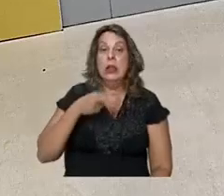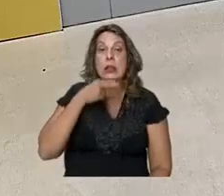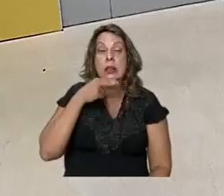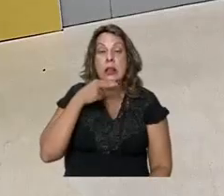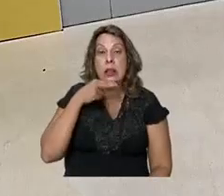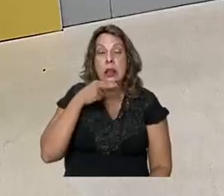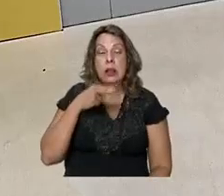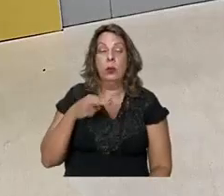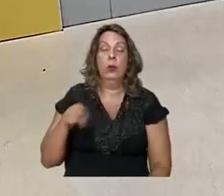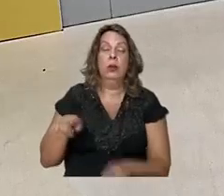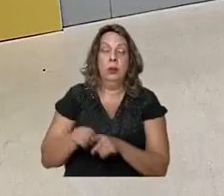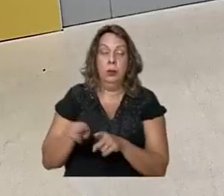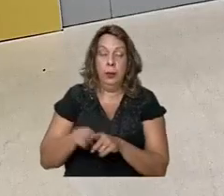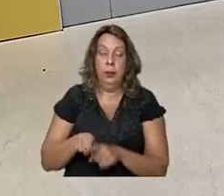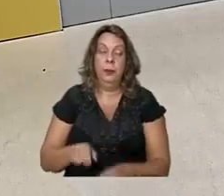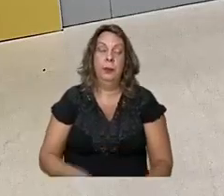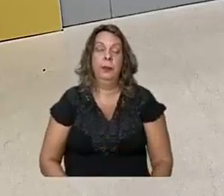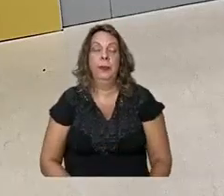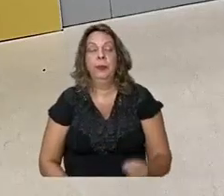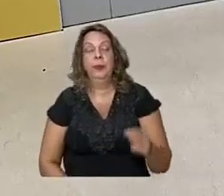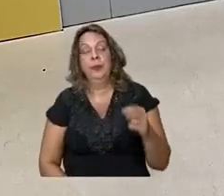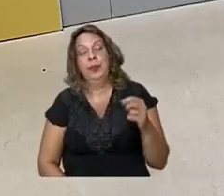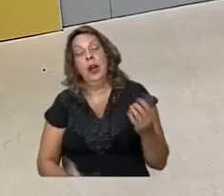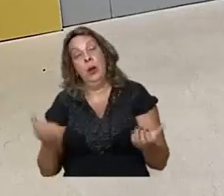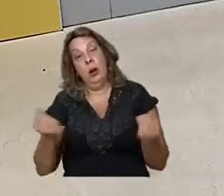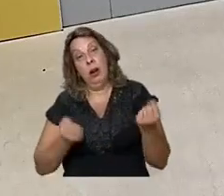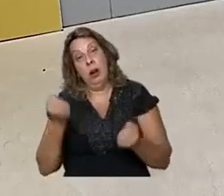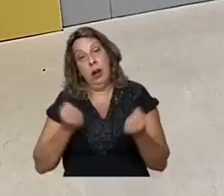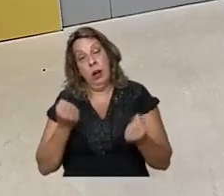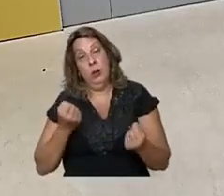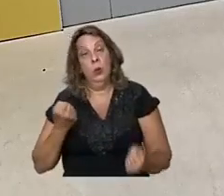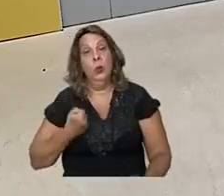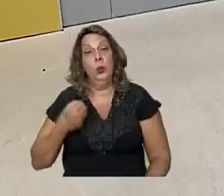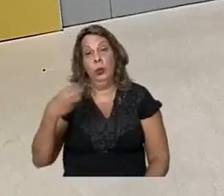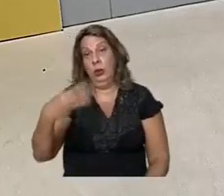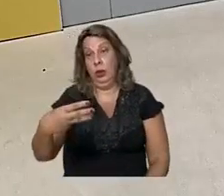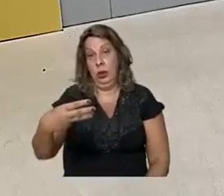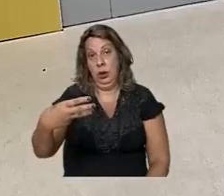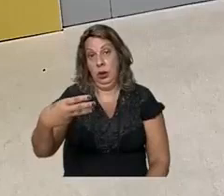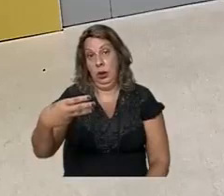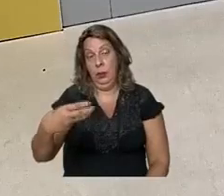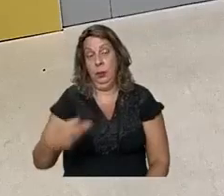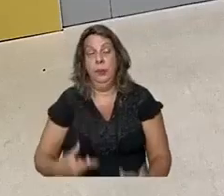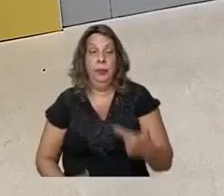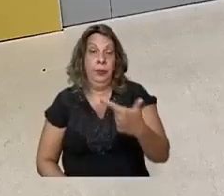3, número 3. Valendo um Fiat Mobi Ace.